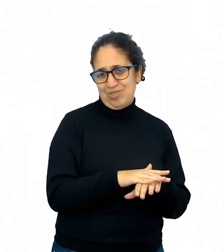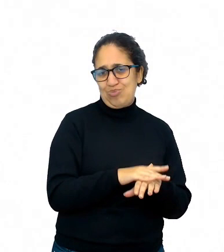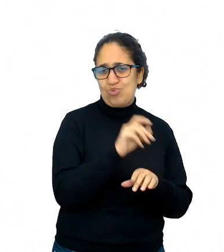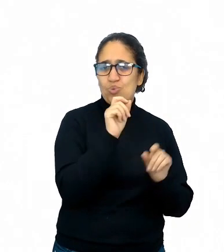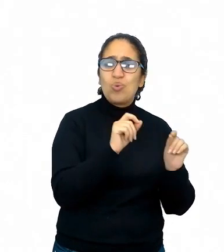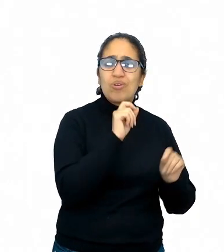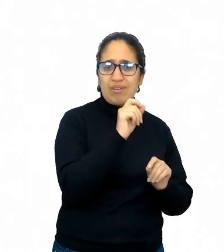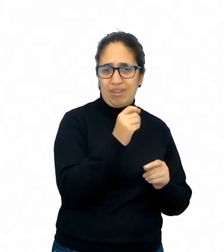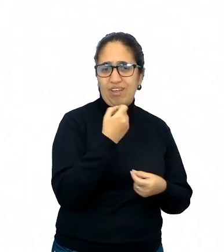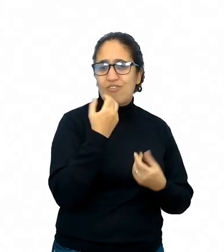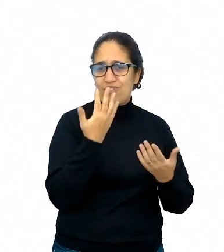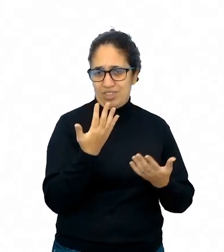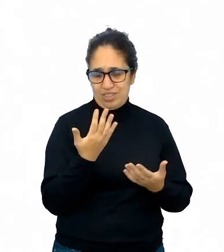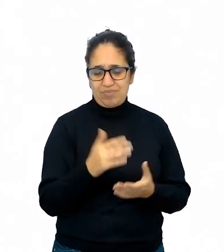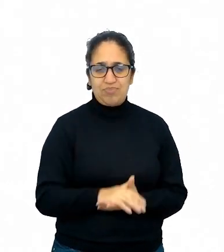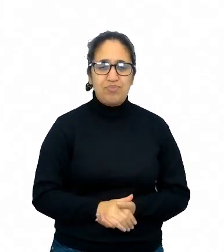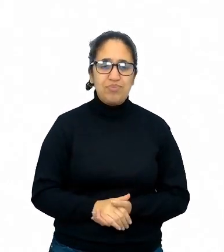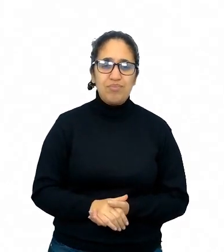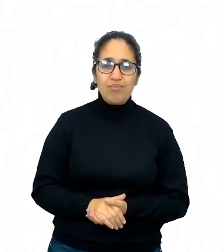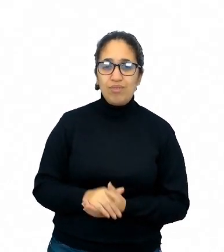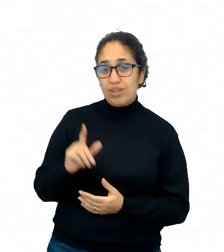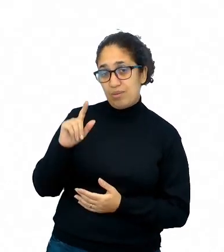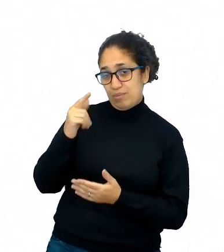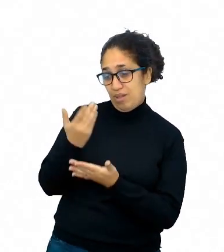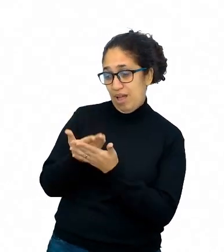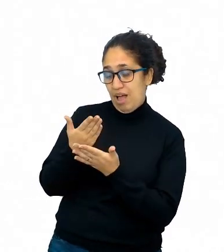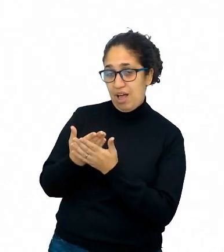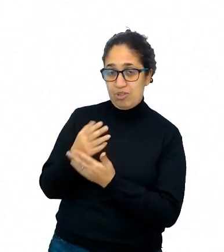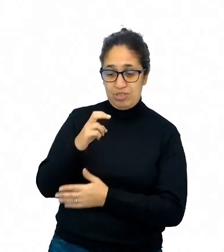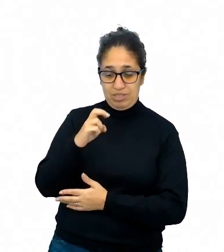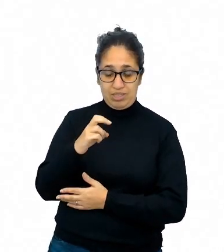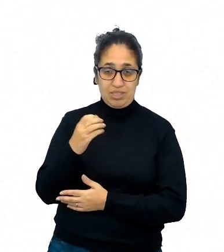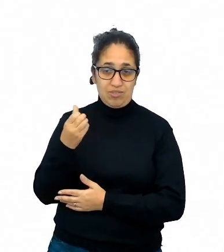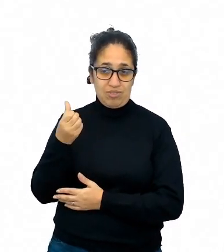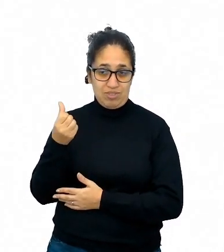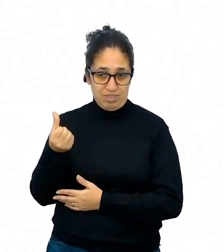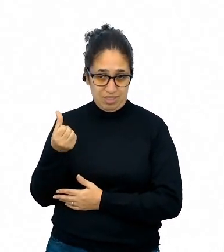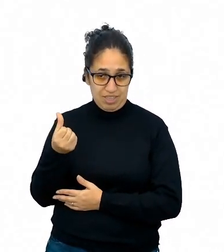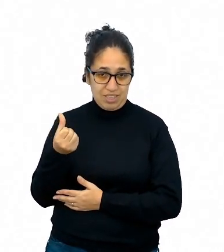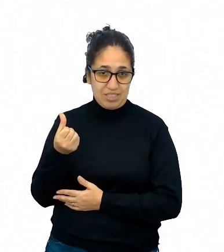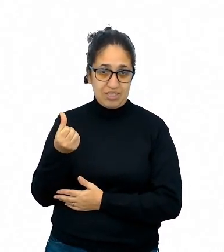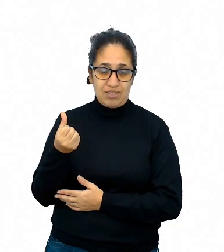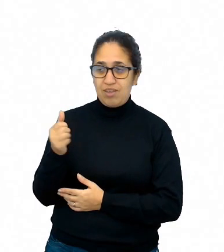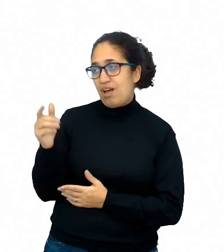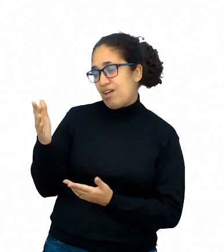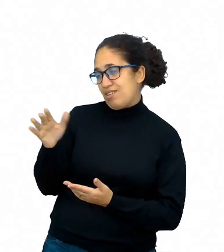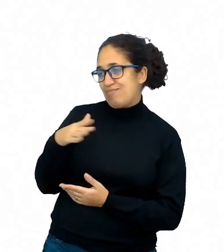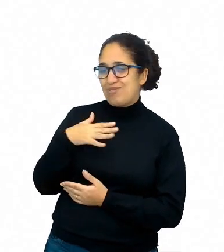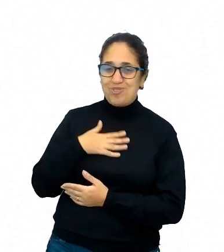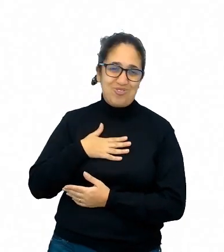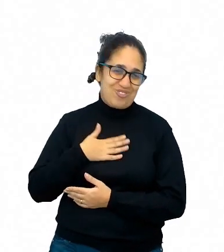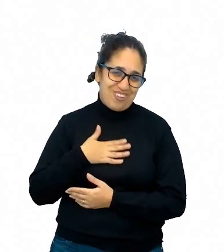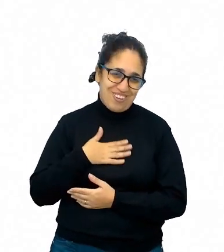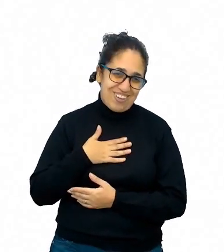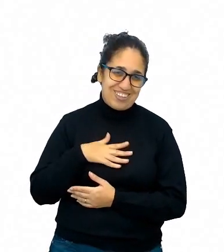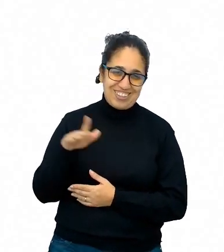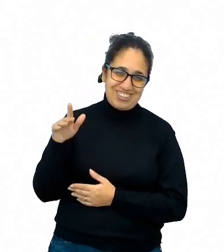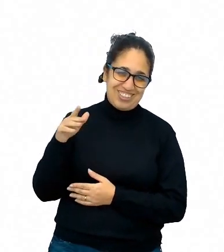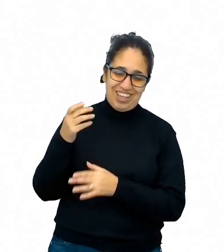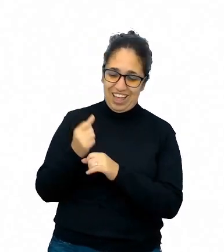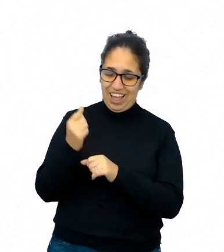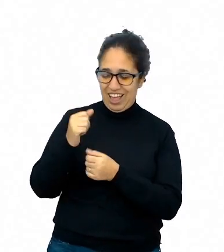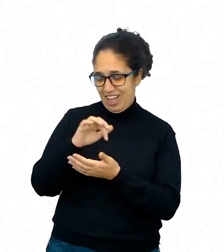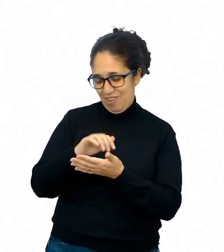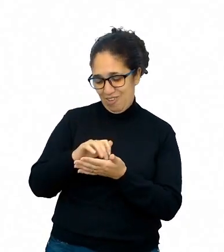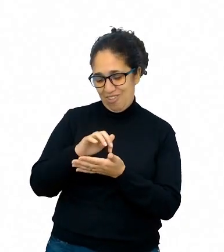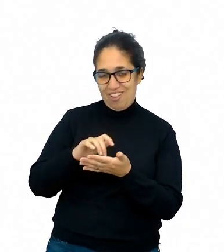oferecendo. Aí nas aulas 5 e 6, né, para quem que não gosta muito ali da calculadora, a gente